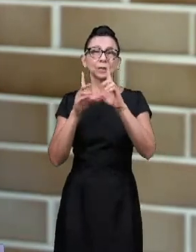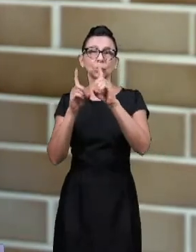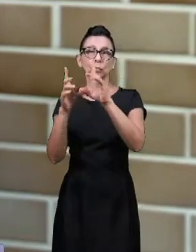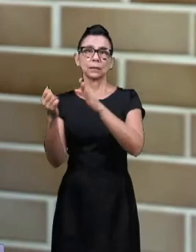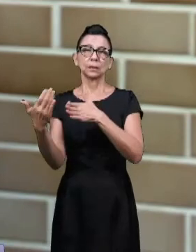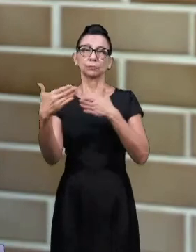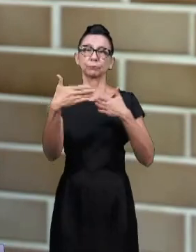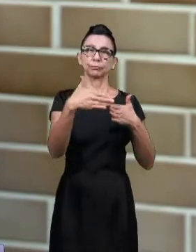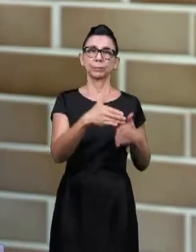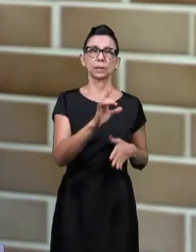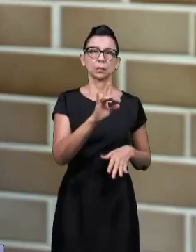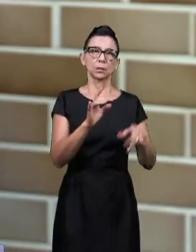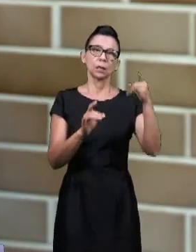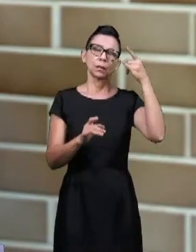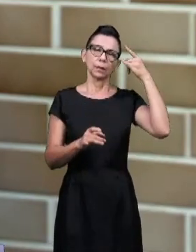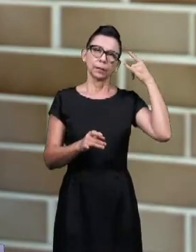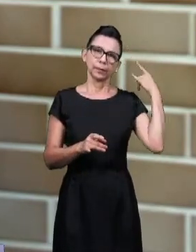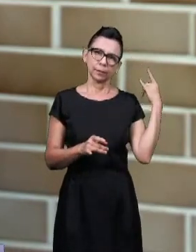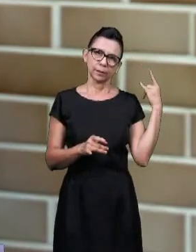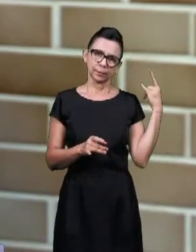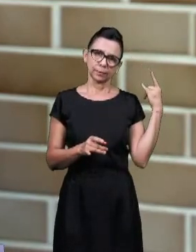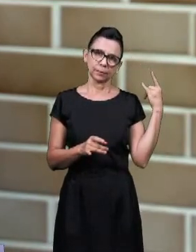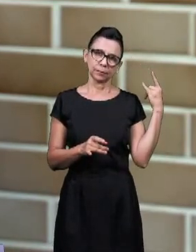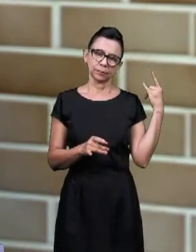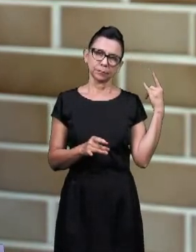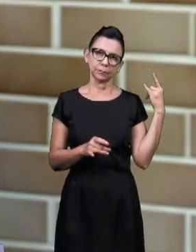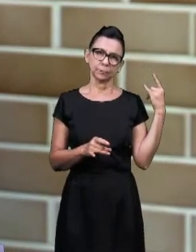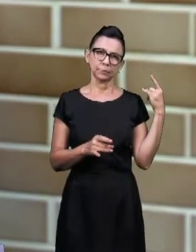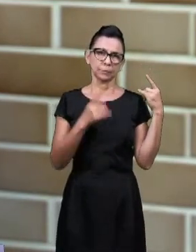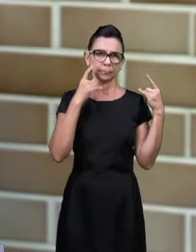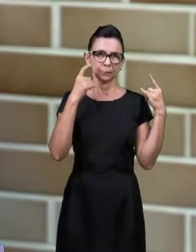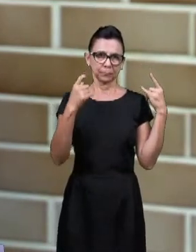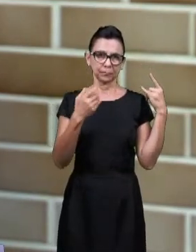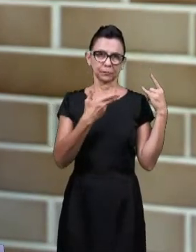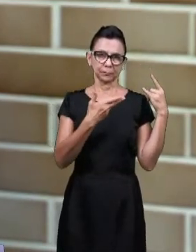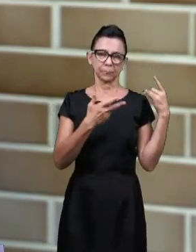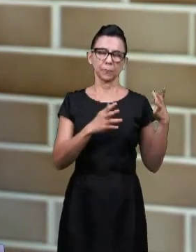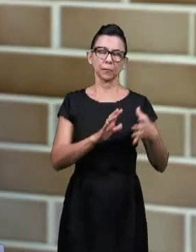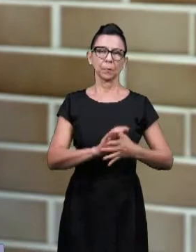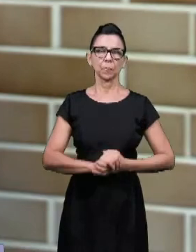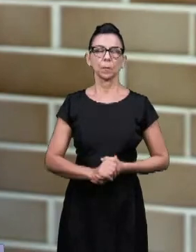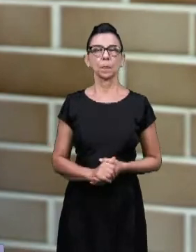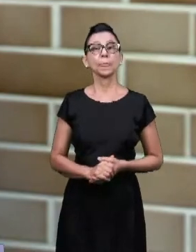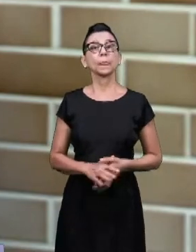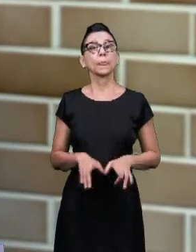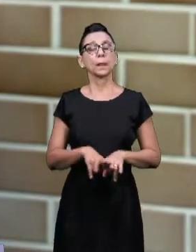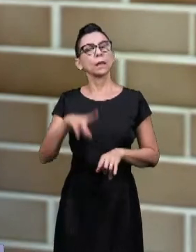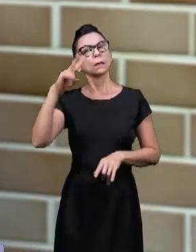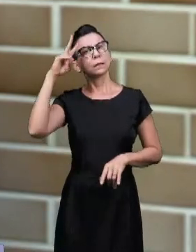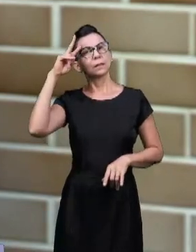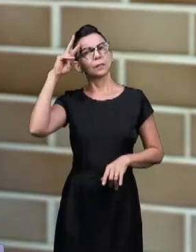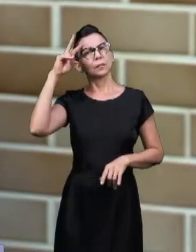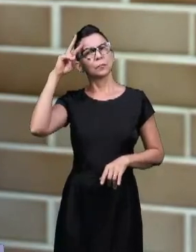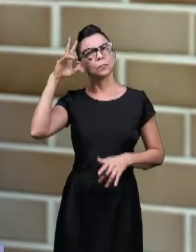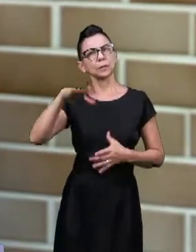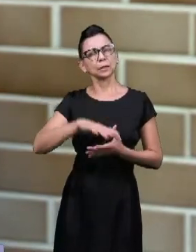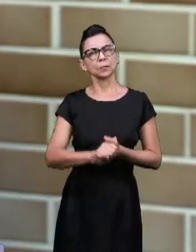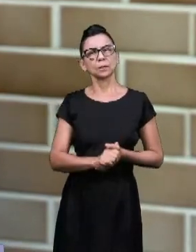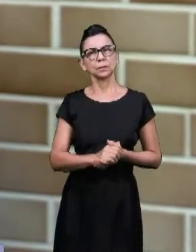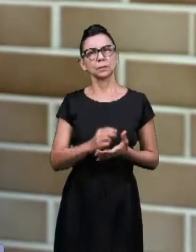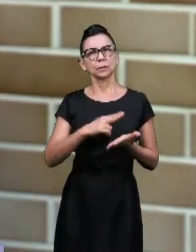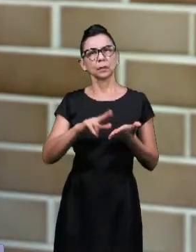campo do seu interesse. Muito bem colocado, e nós queremos apenas aqui lembrar a carta aos Gálatas,